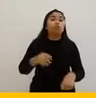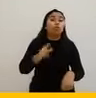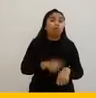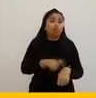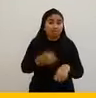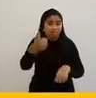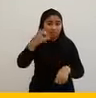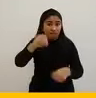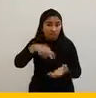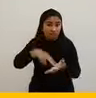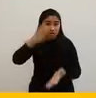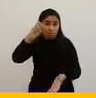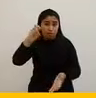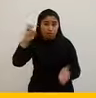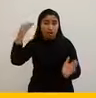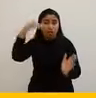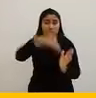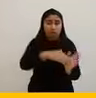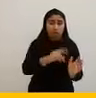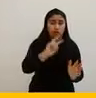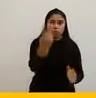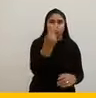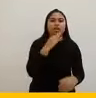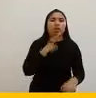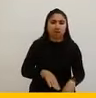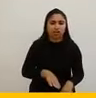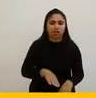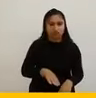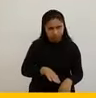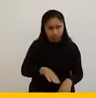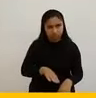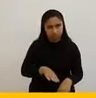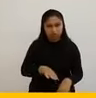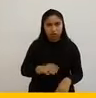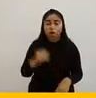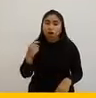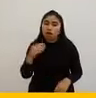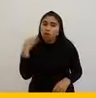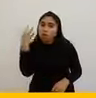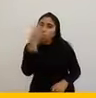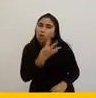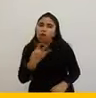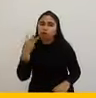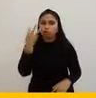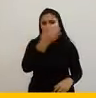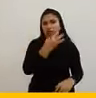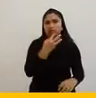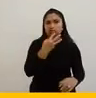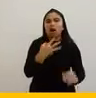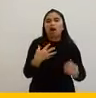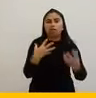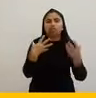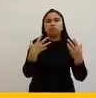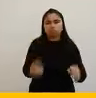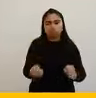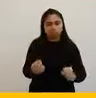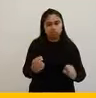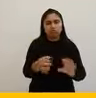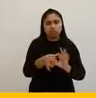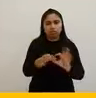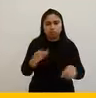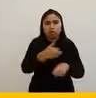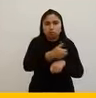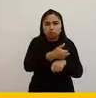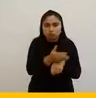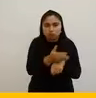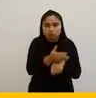10 horas às 14 horas. Serão 4 horas de funcionamento diário.